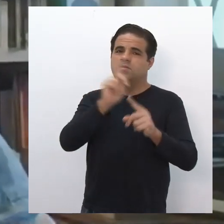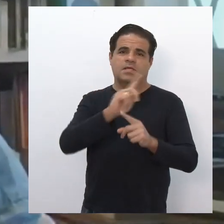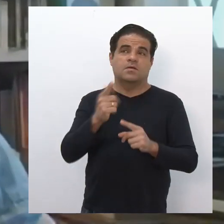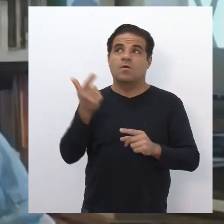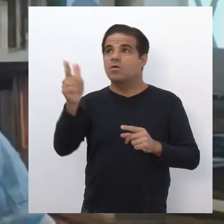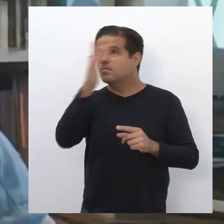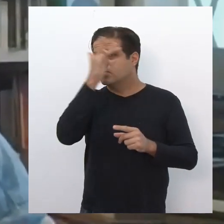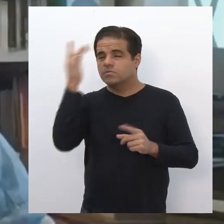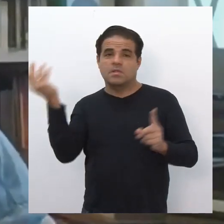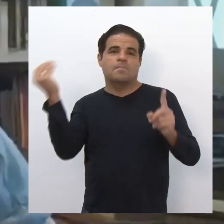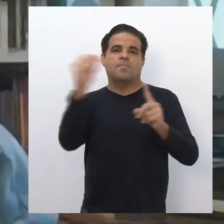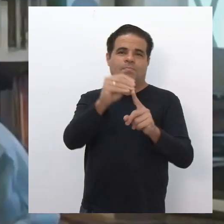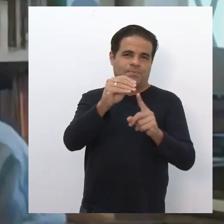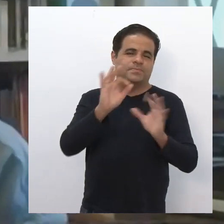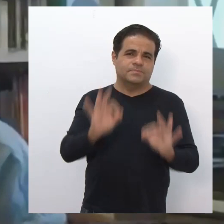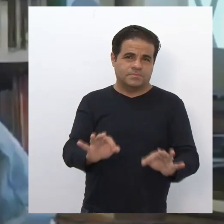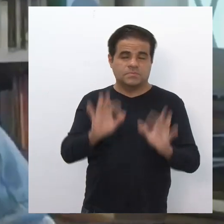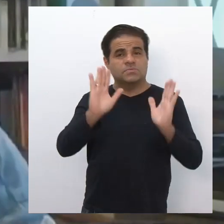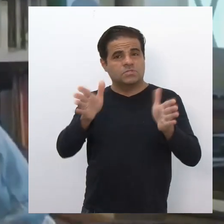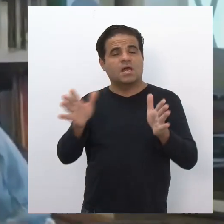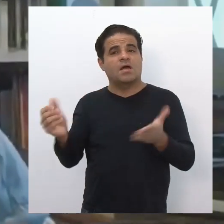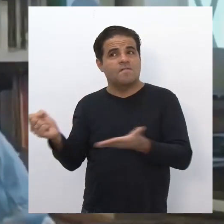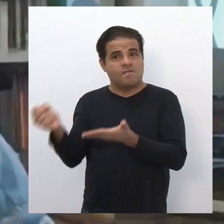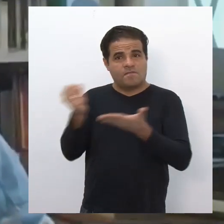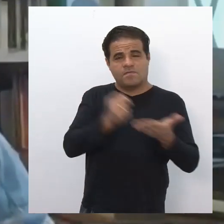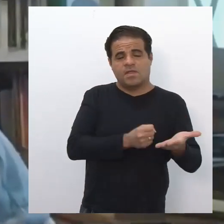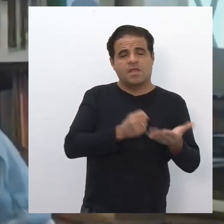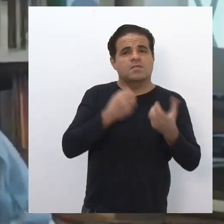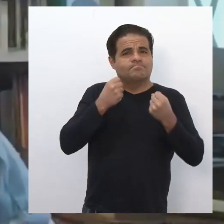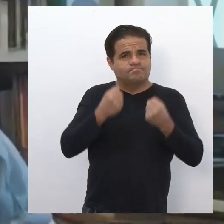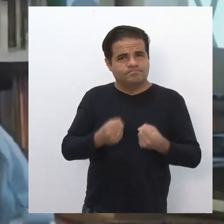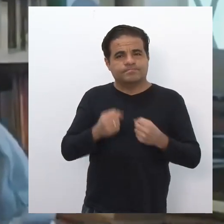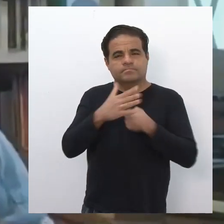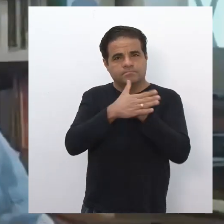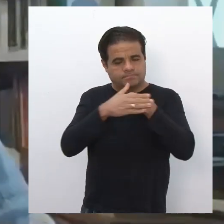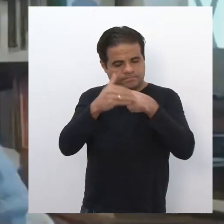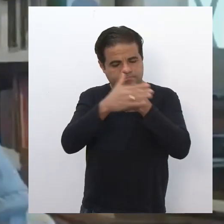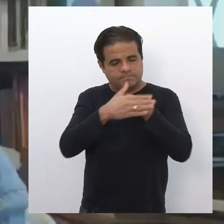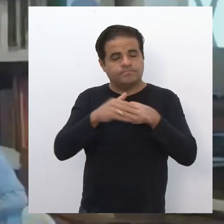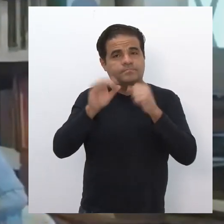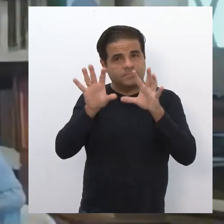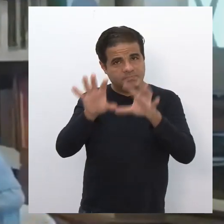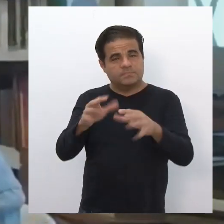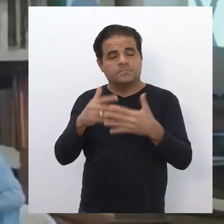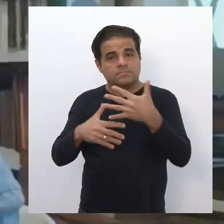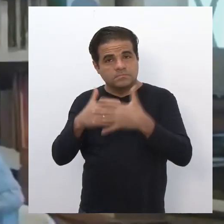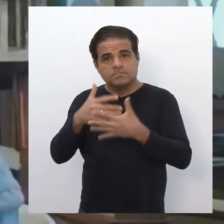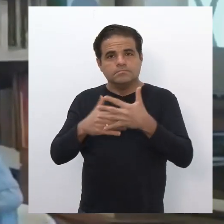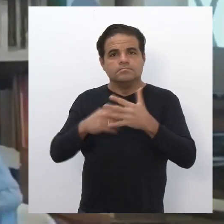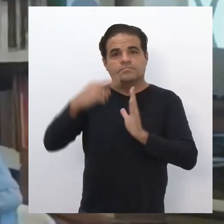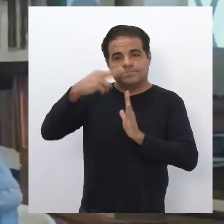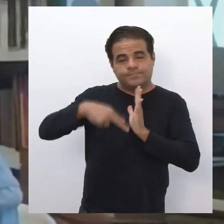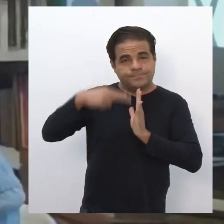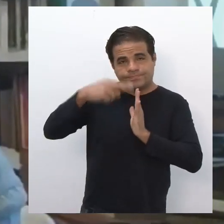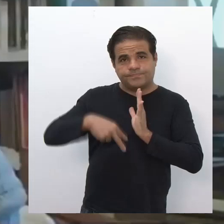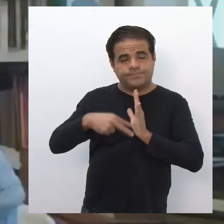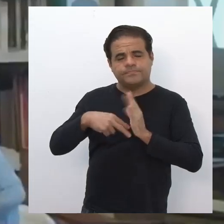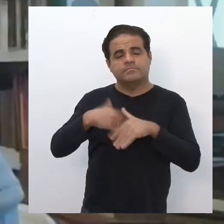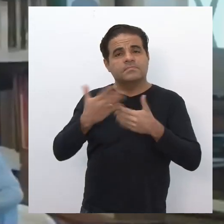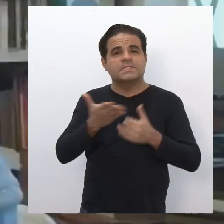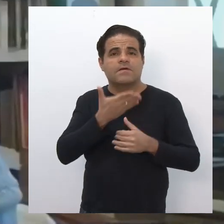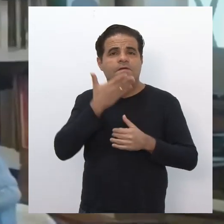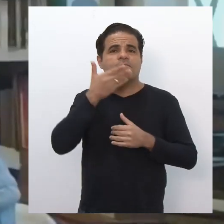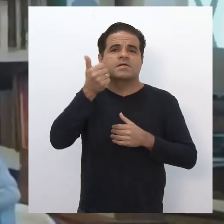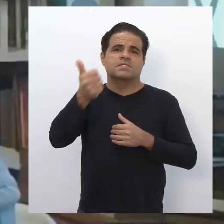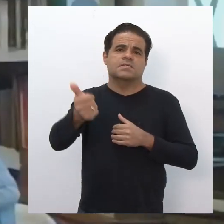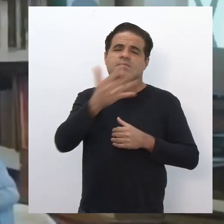está pondo, né? E isso já vem com uma certa carga afetiva, isso interfere na leitura, mas facilita